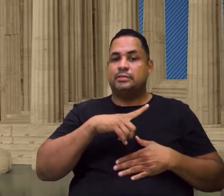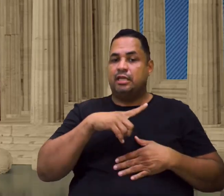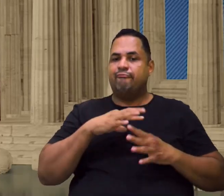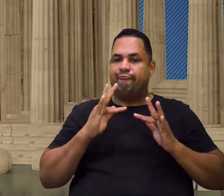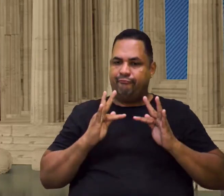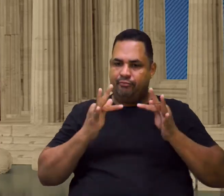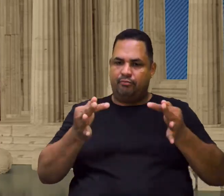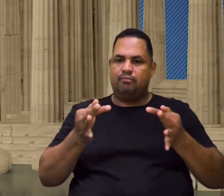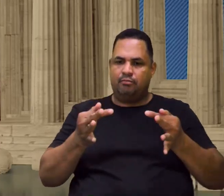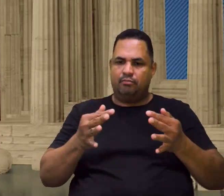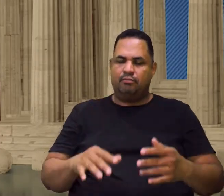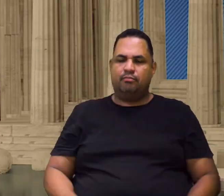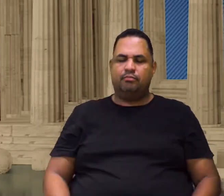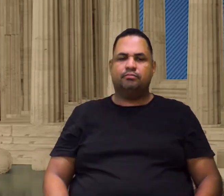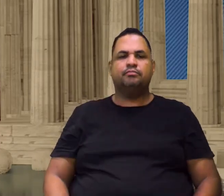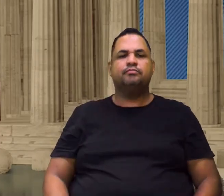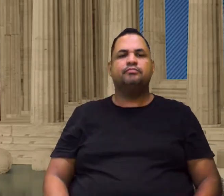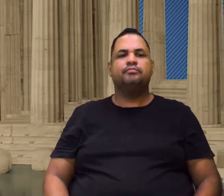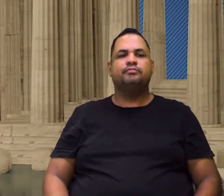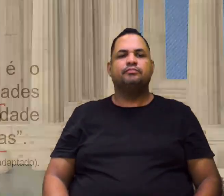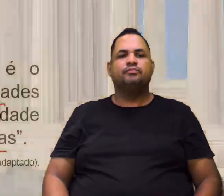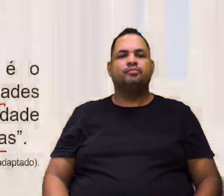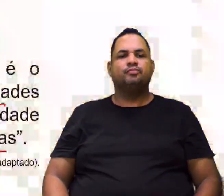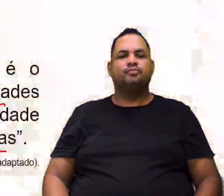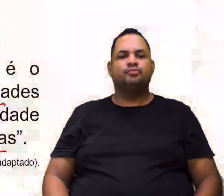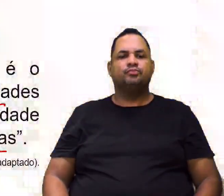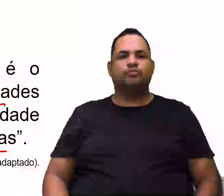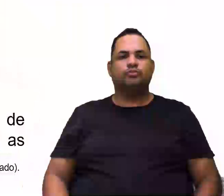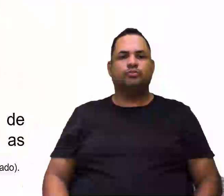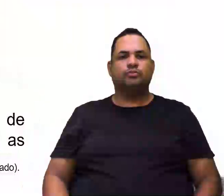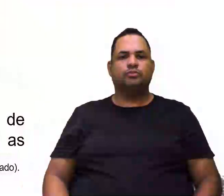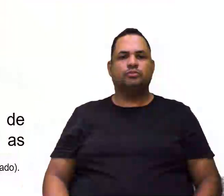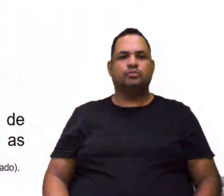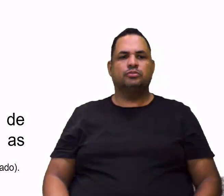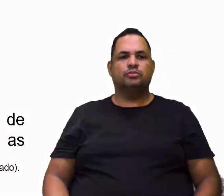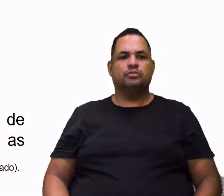Terra, né? Então, voltando lá, olha aí.